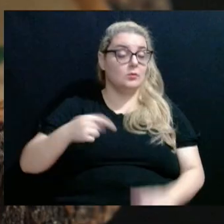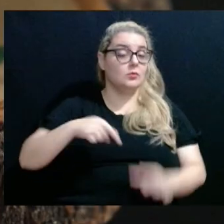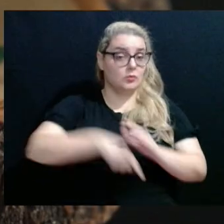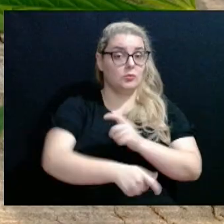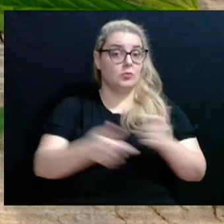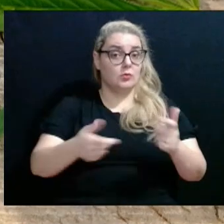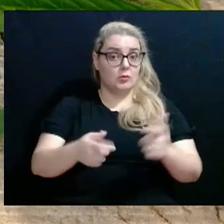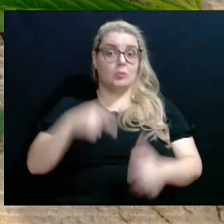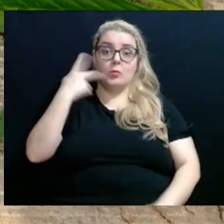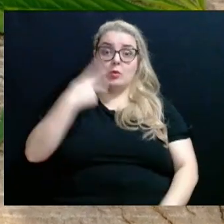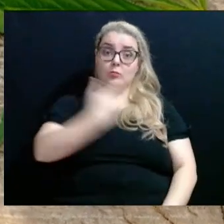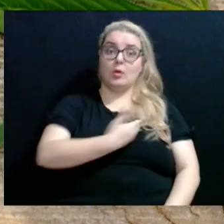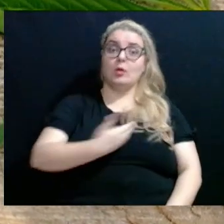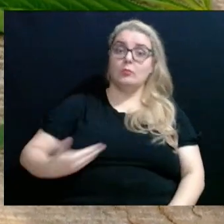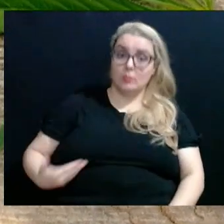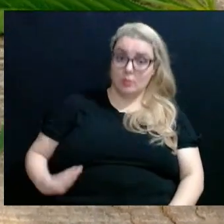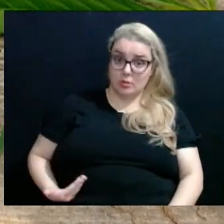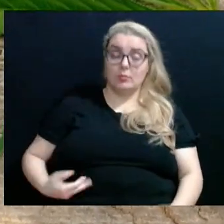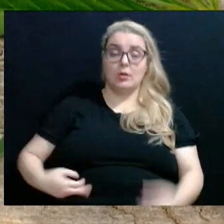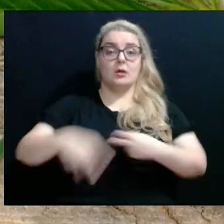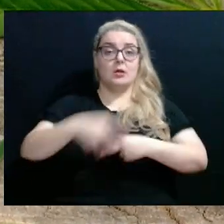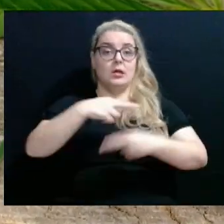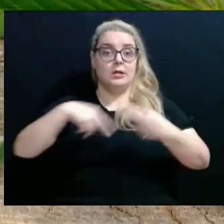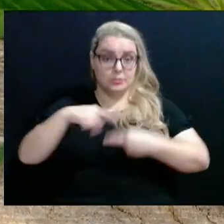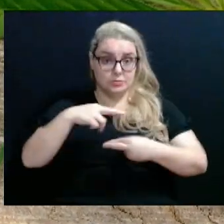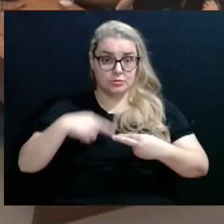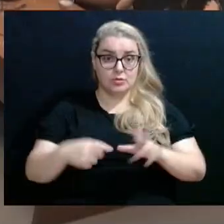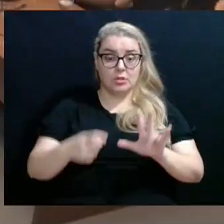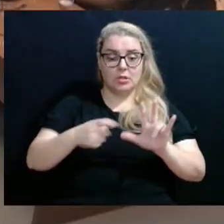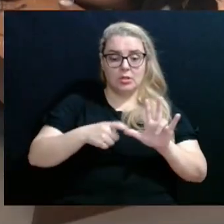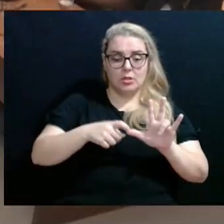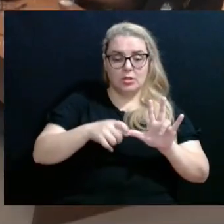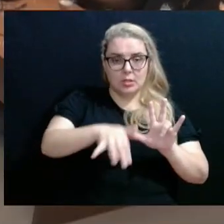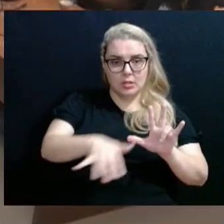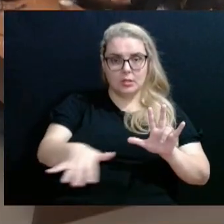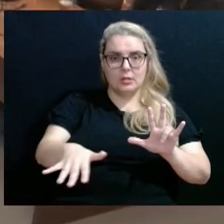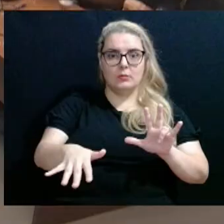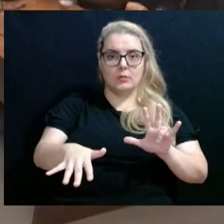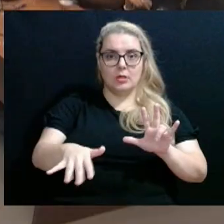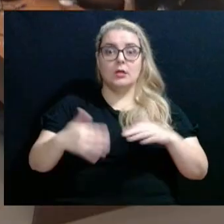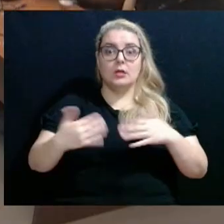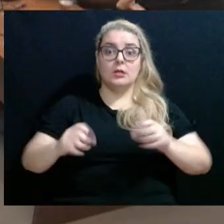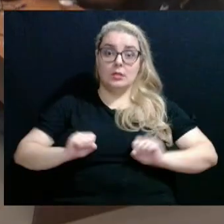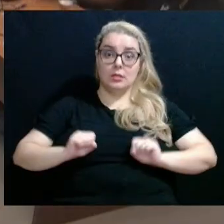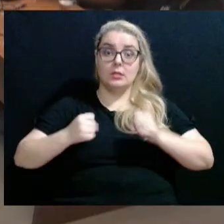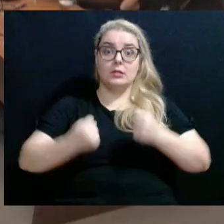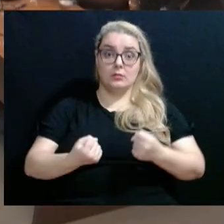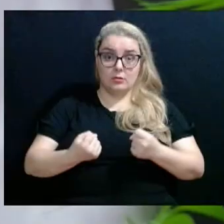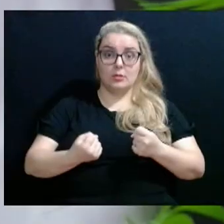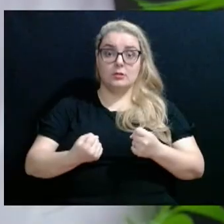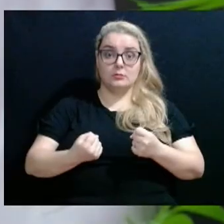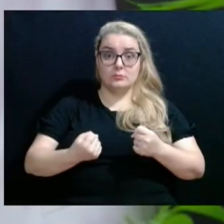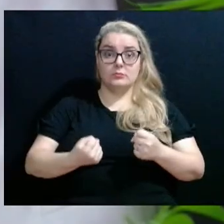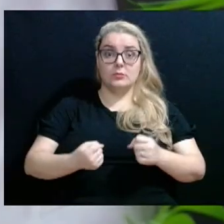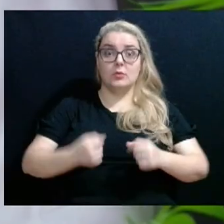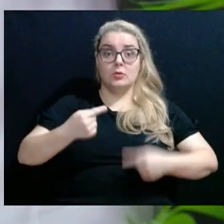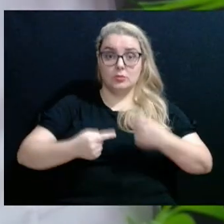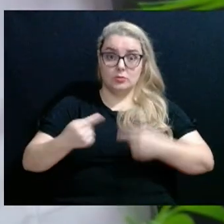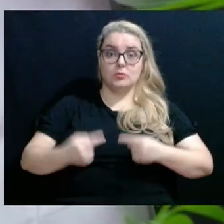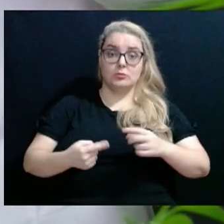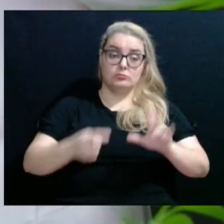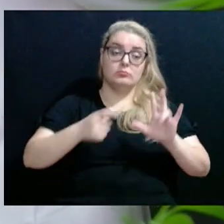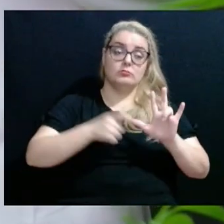políticas públicas relacionadas à cannabis medicinal e defende a ampliação do debate e do